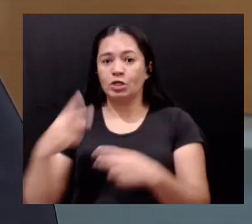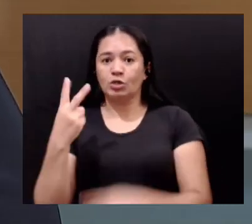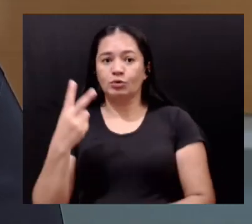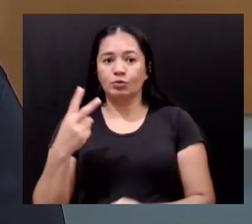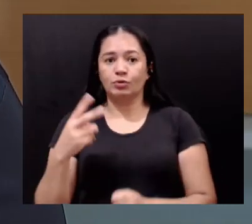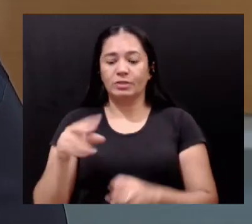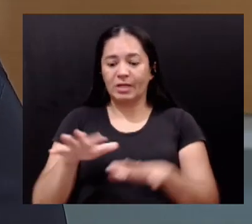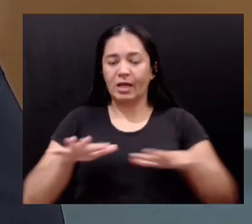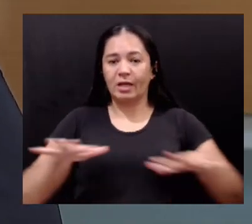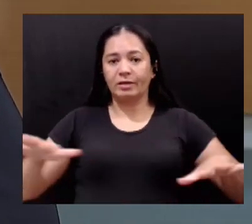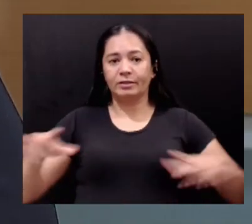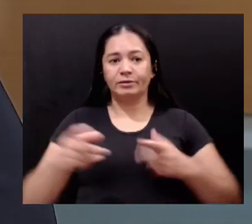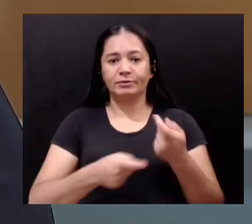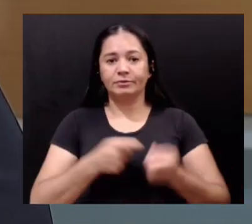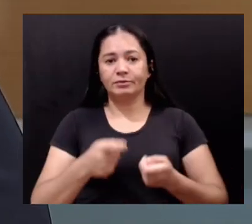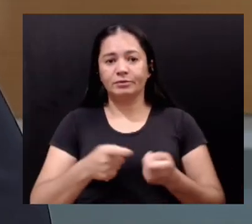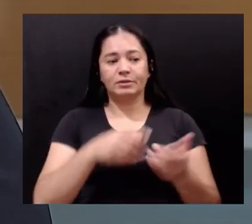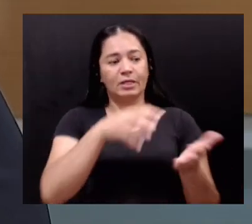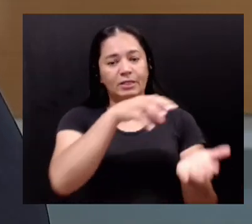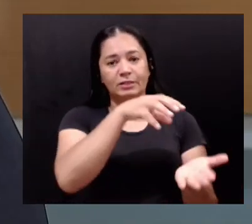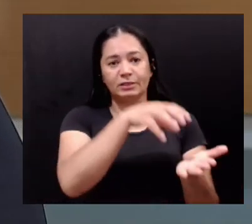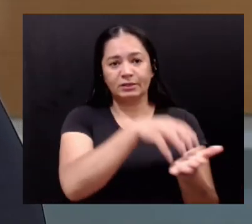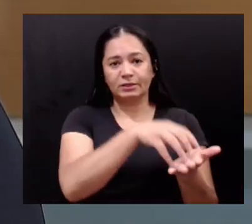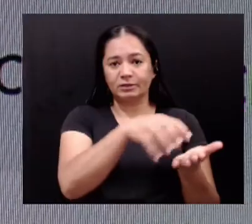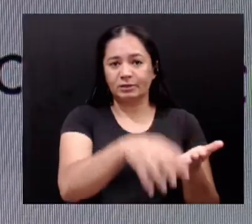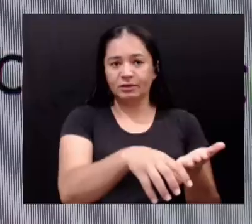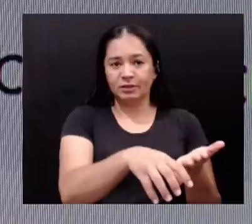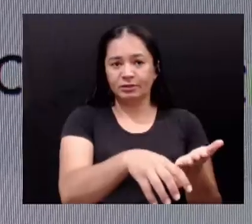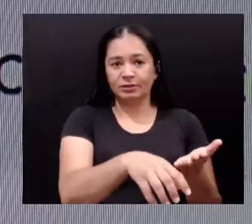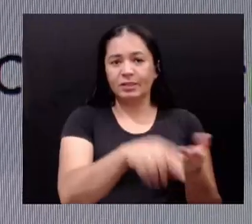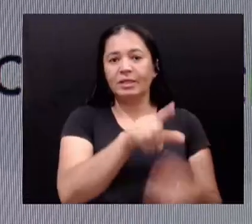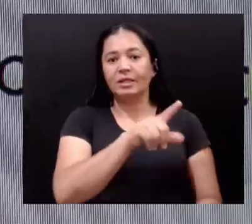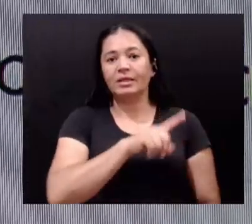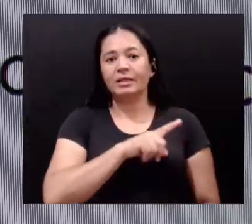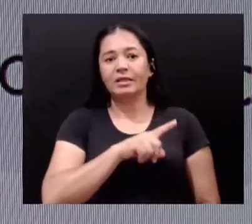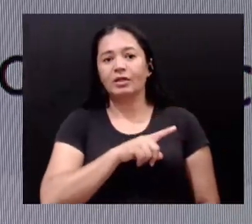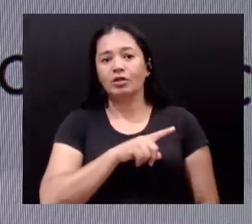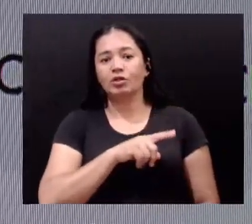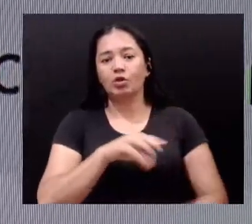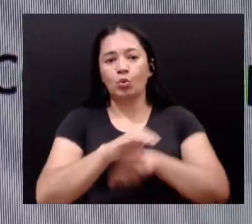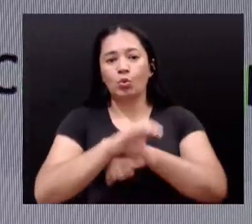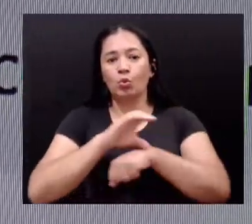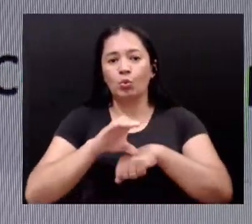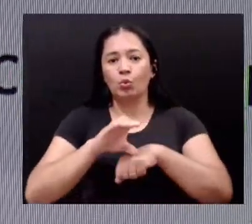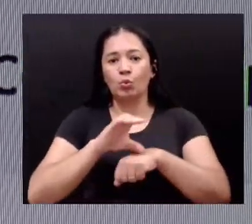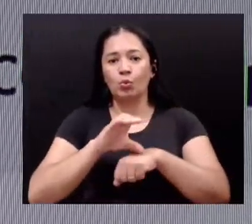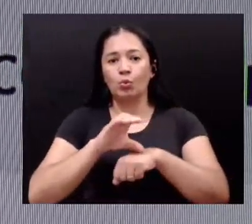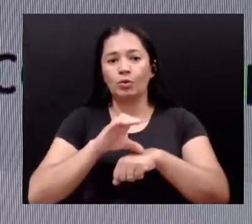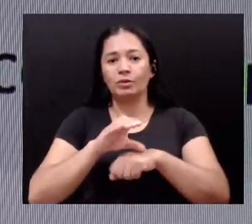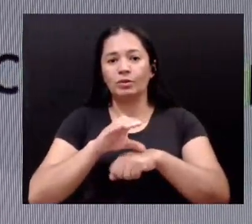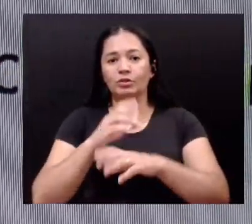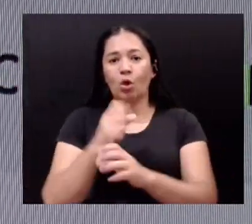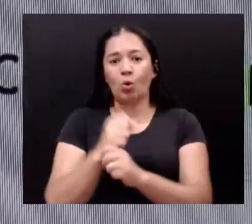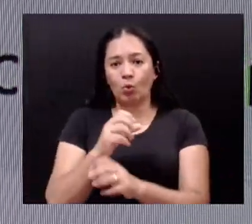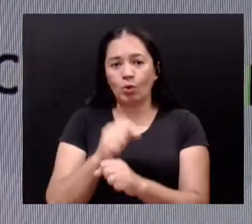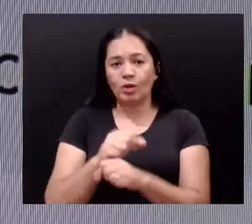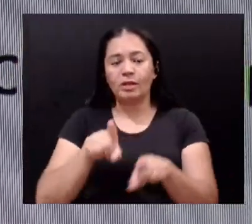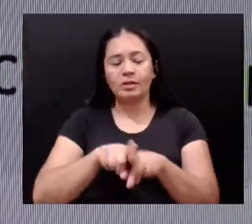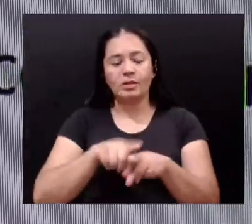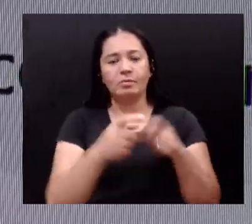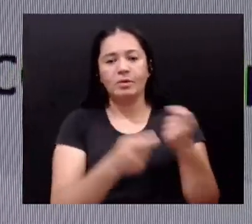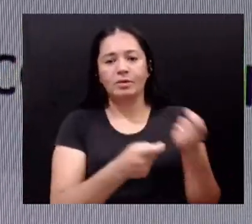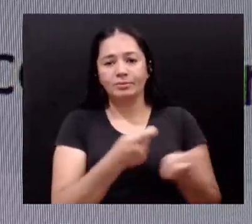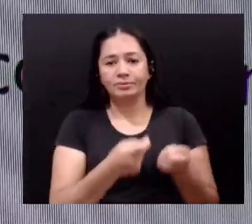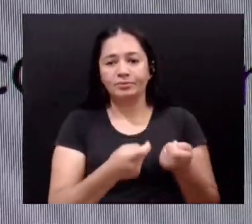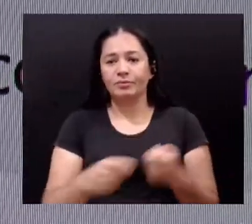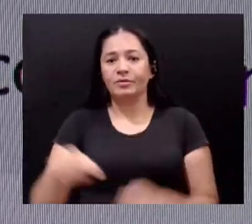Na classe descentralizada na Francisco Glicério, a gente possui o curso de contabilidade e administração. E uma